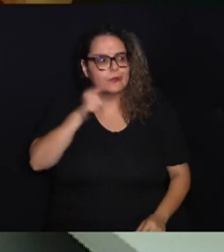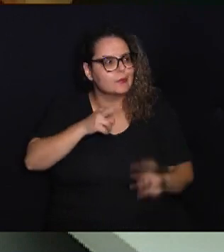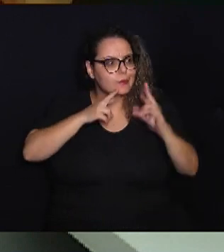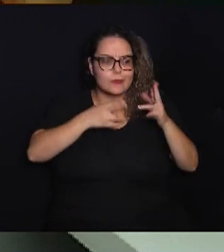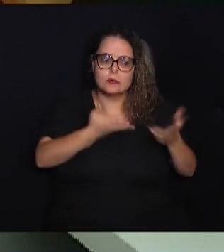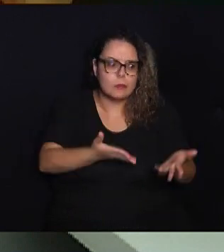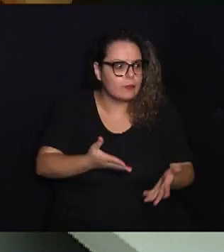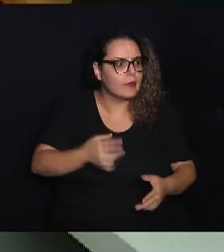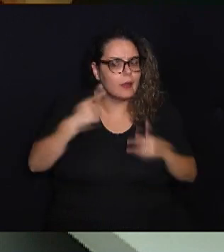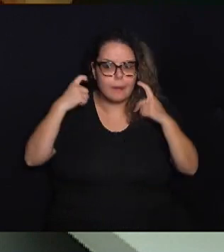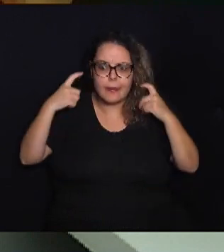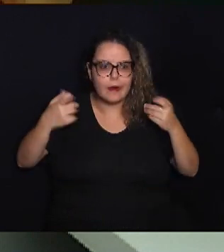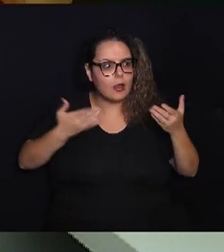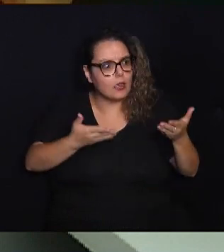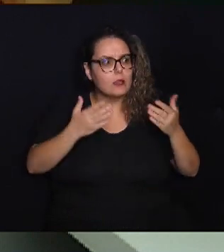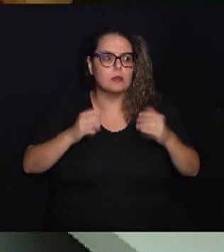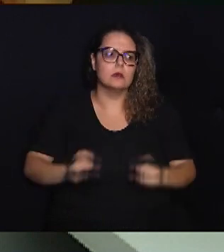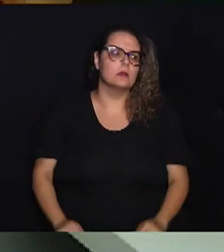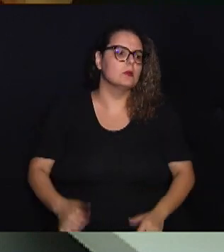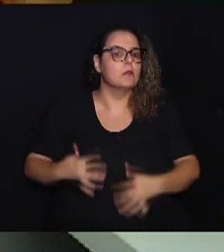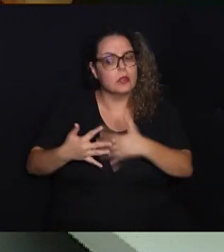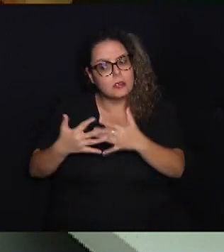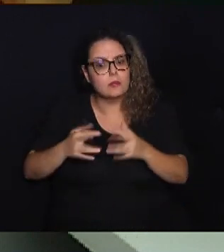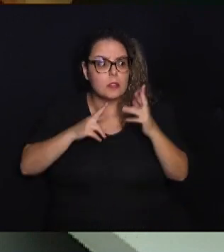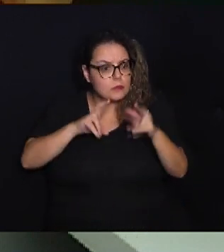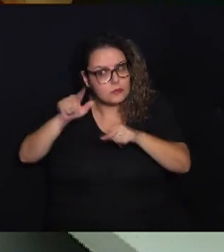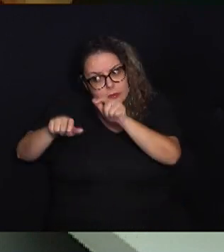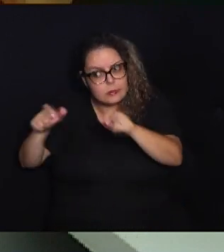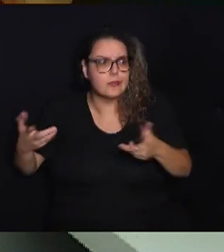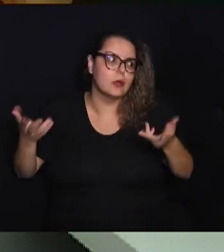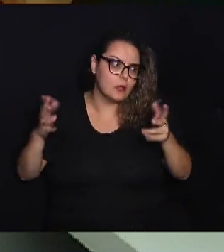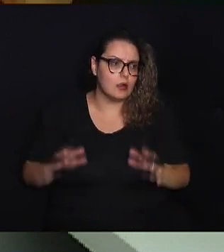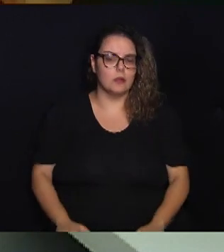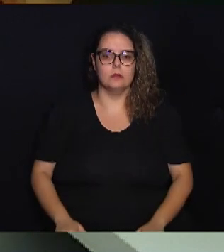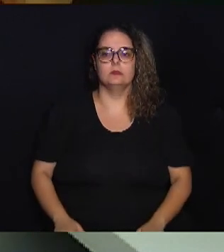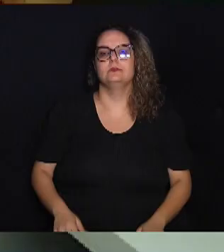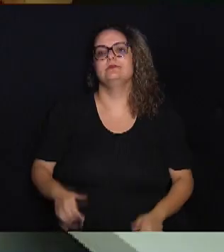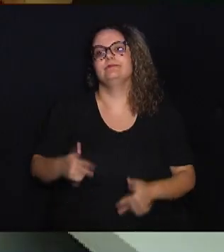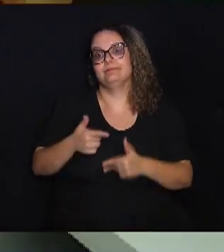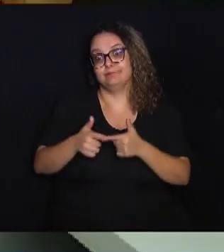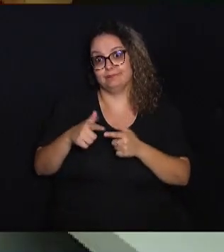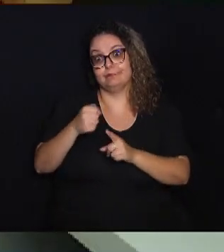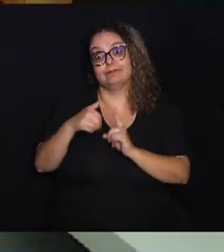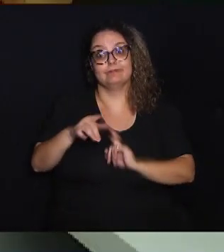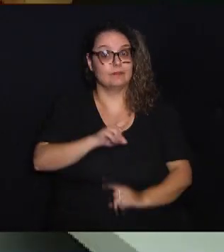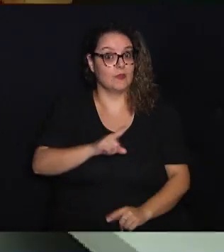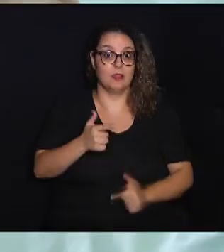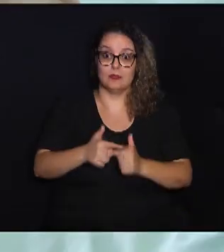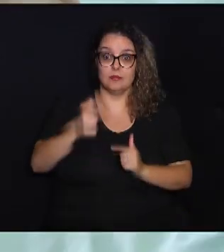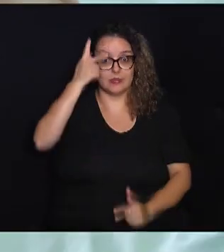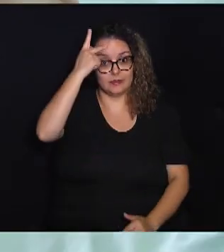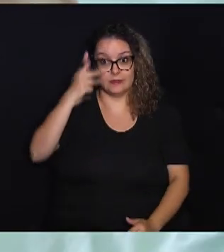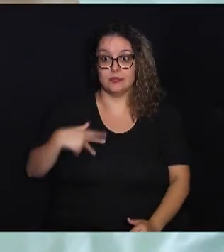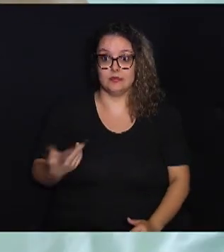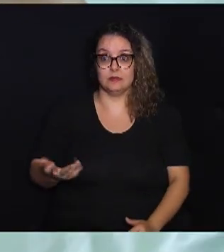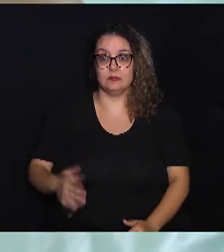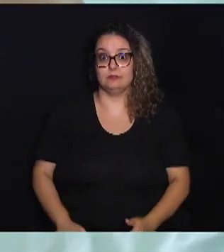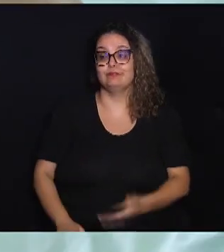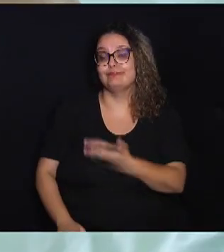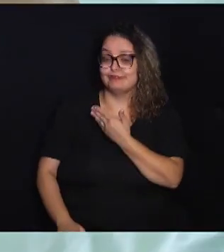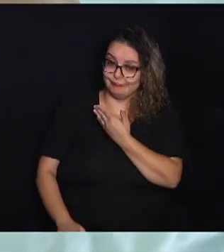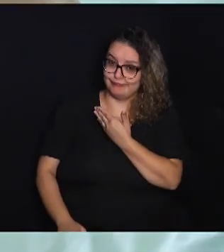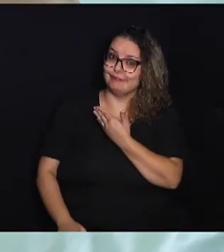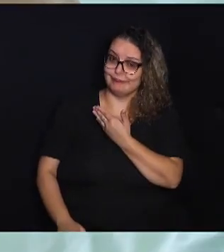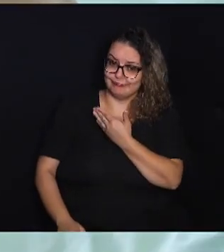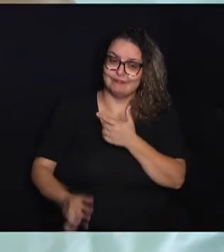porque o familiar está roncando e atrapalhando o sono dos outros, né? Então, o problema é até social, não é só da pessoa. Então, grande parte dos